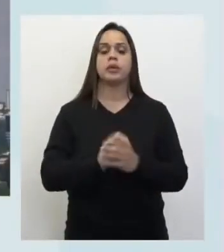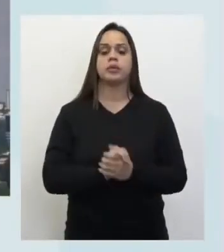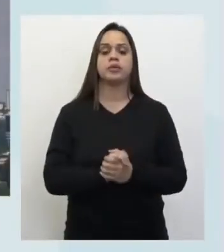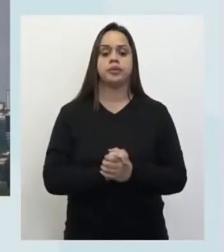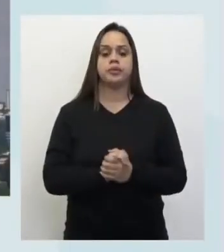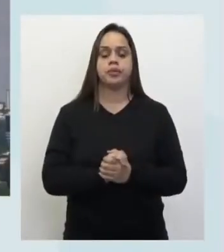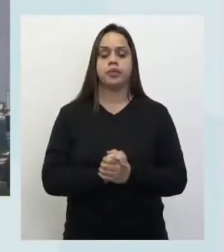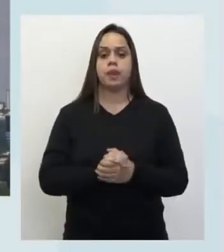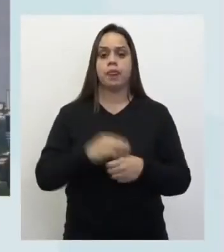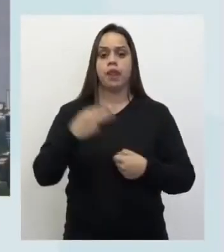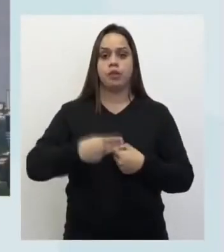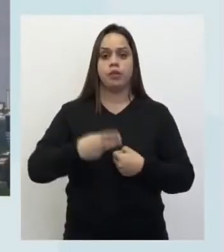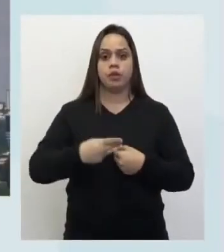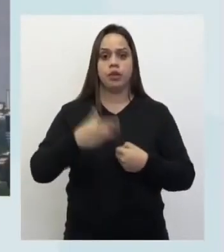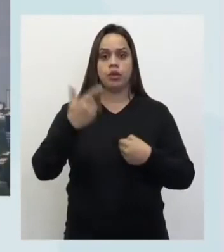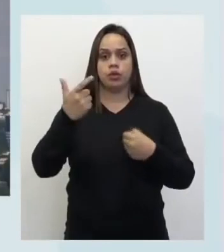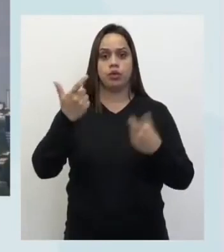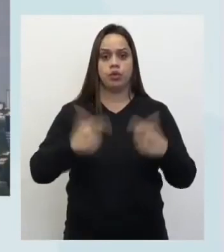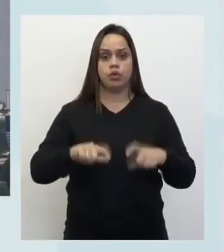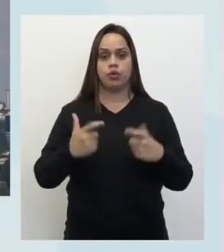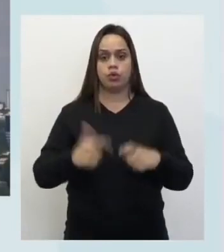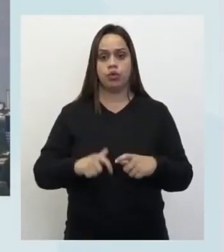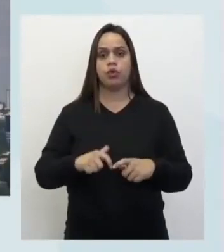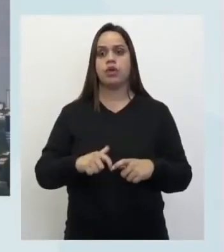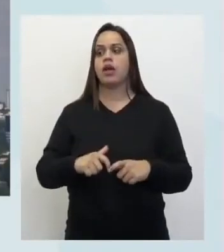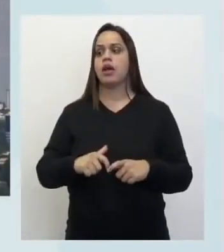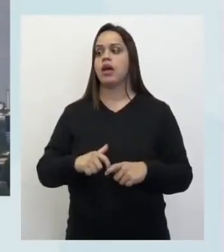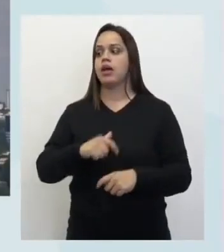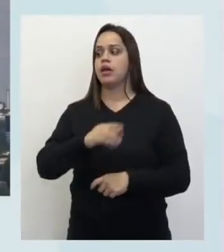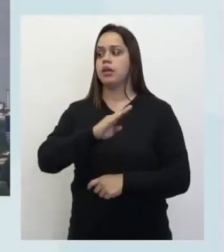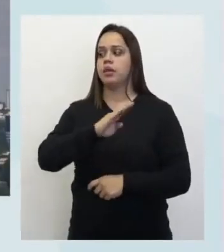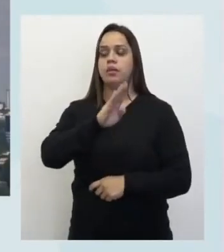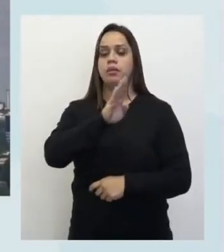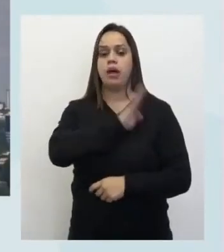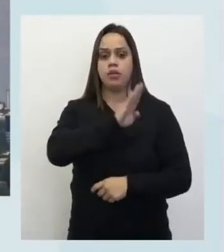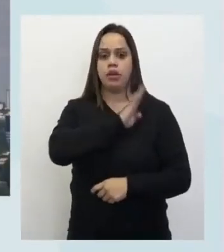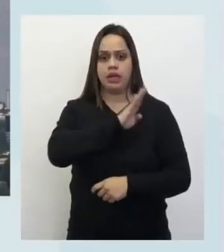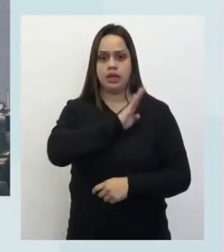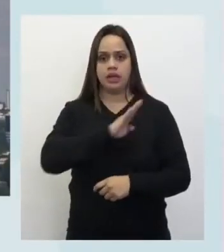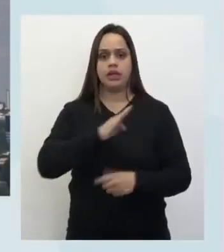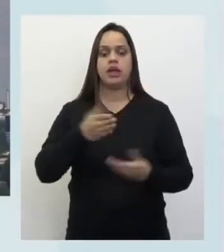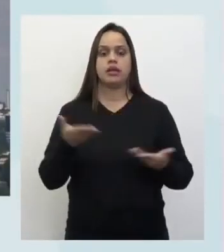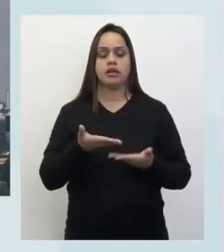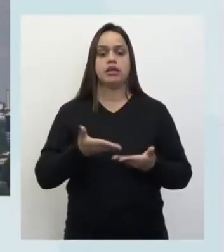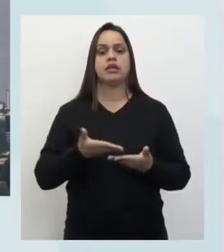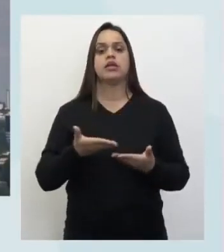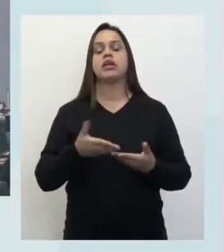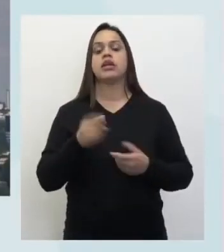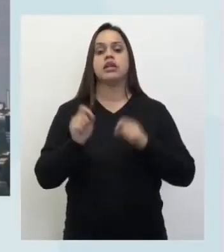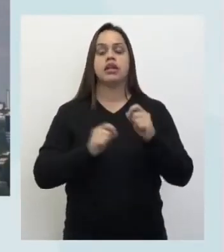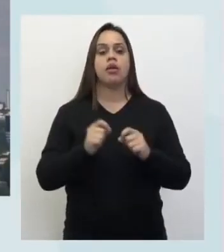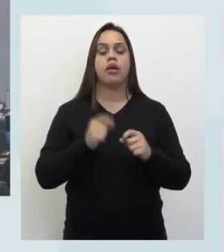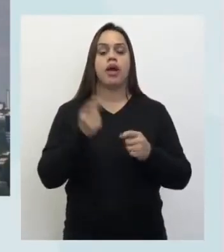do município de Barueri, aqui em São Paulo. Então, muito semelhante também às 3 primeiras